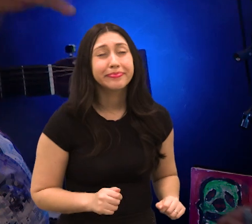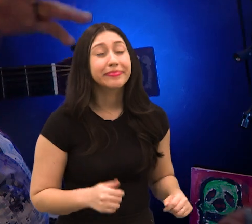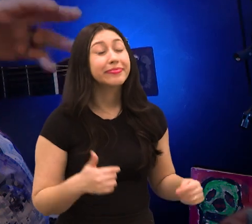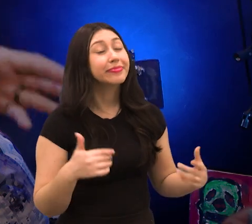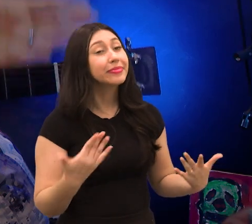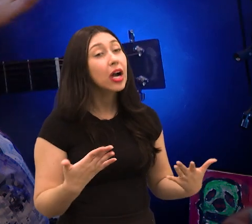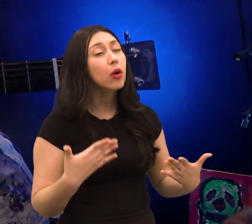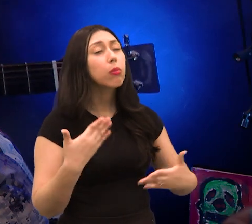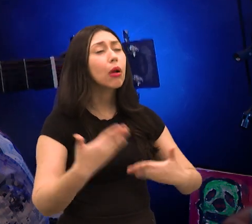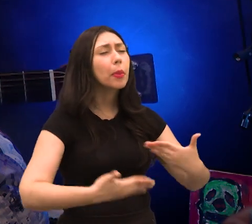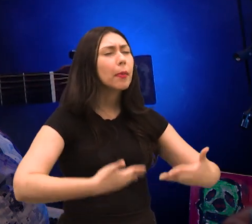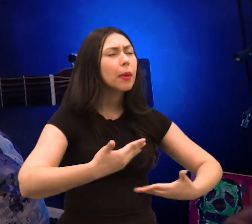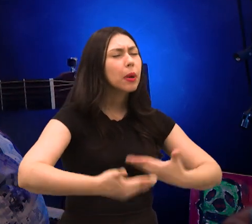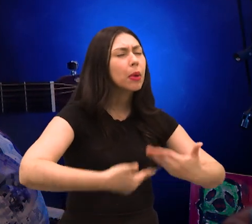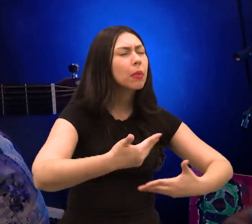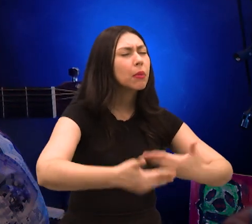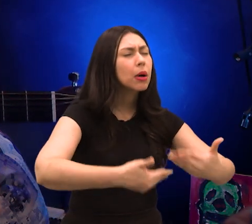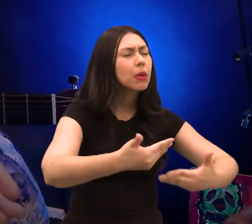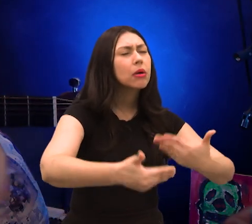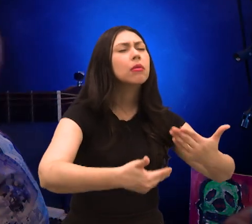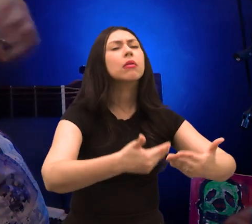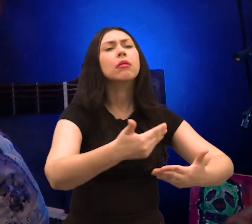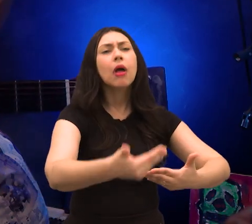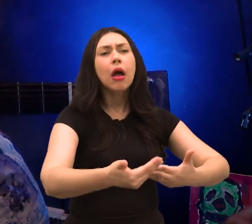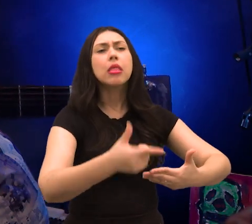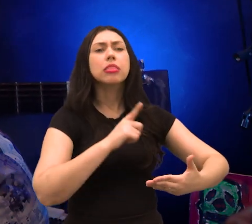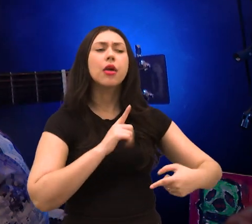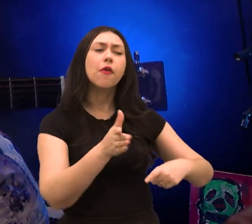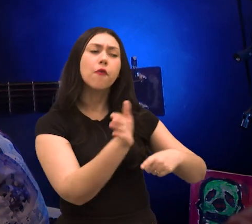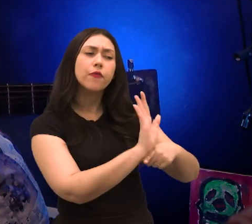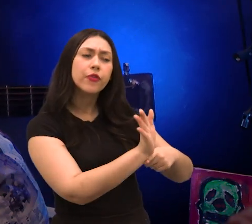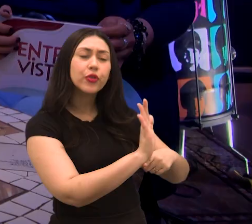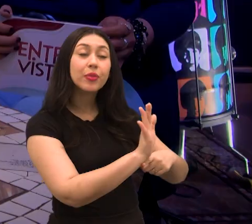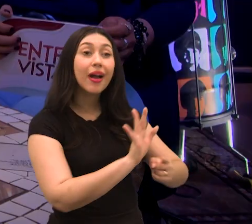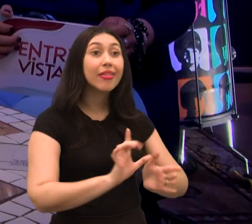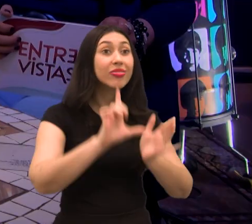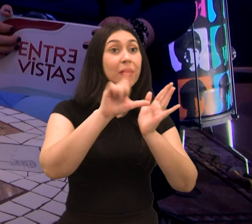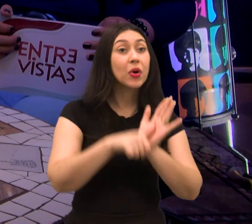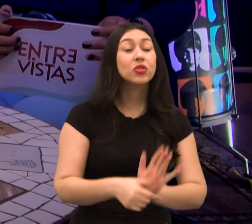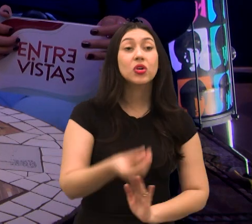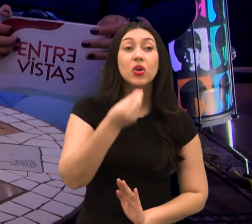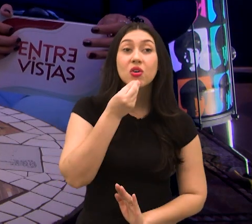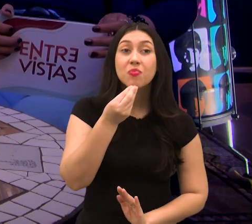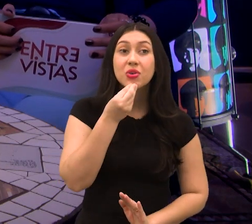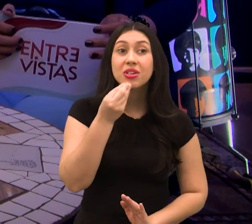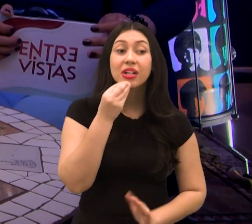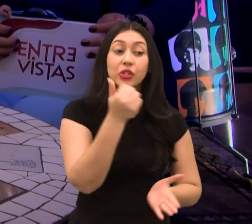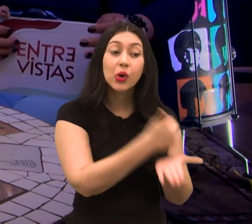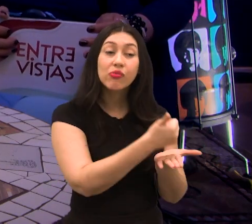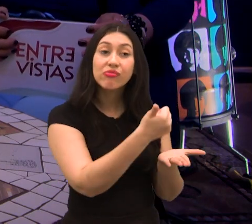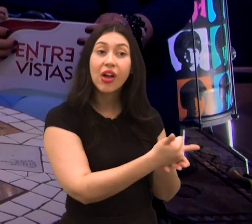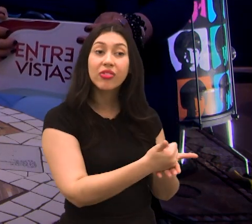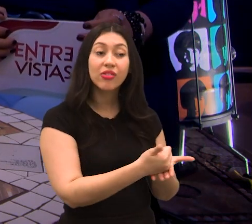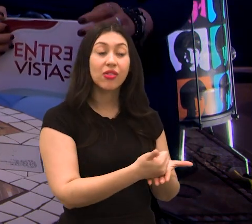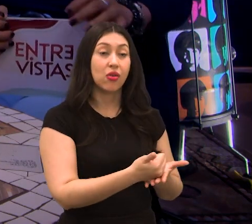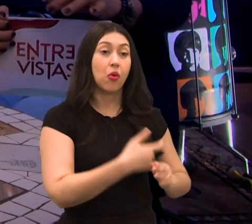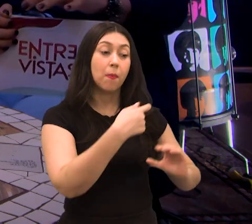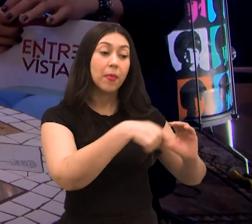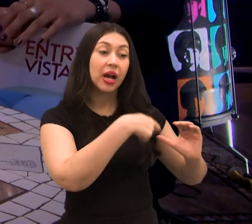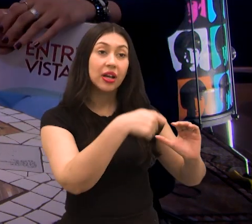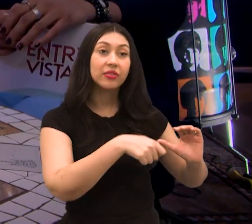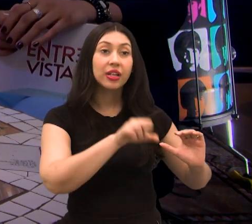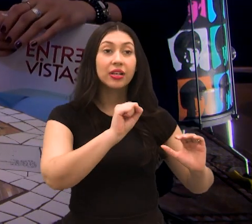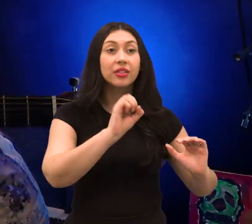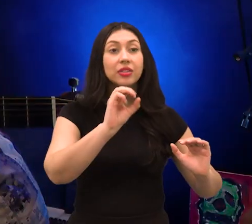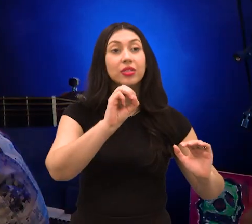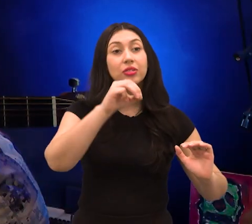a comprar. Aí sim, depois de muito tempo, depois do lance do filme do Cazuza, veio a oportunidade de um contrato com a gravadora Som Livre, onde